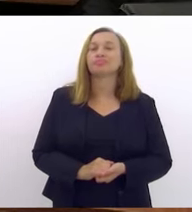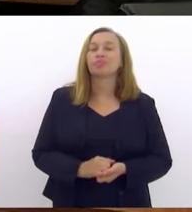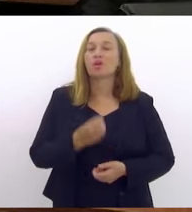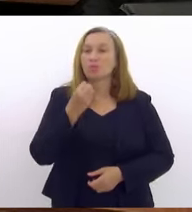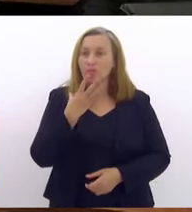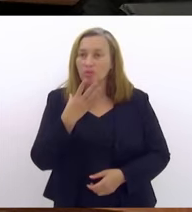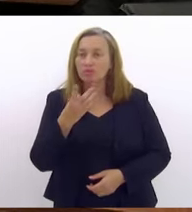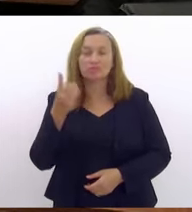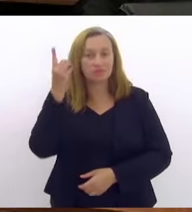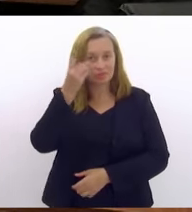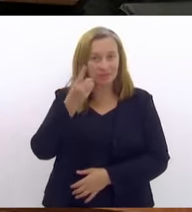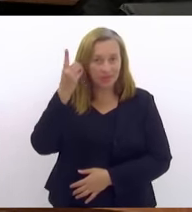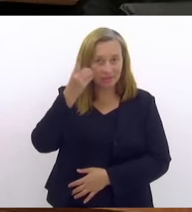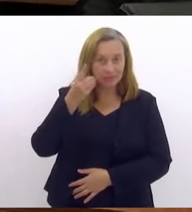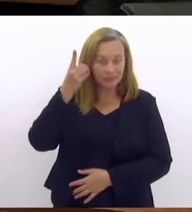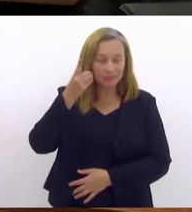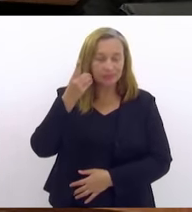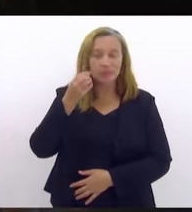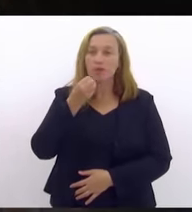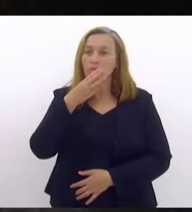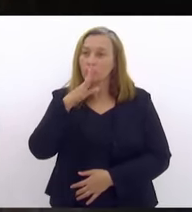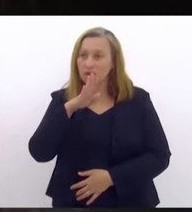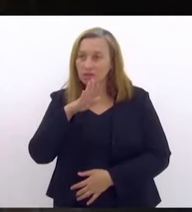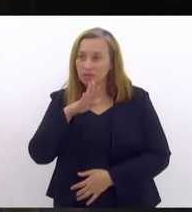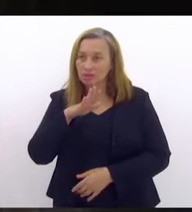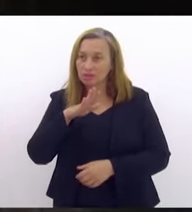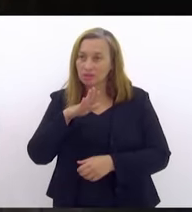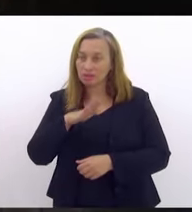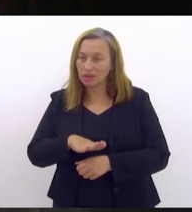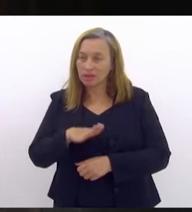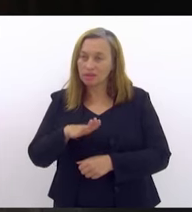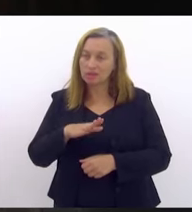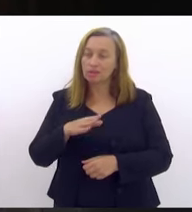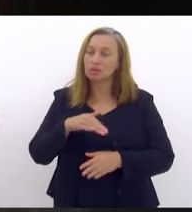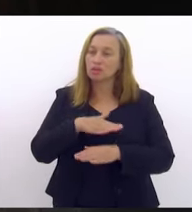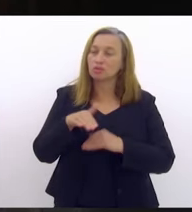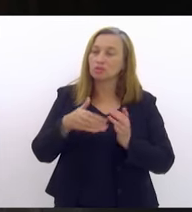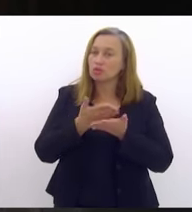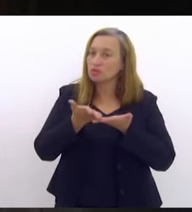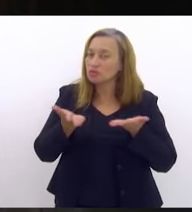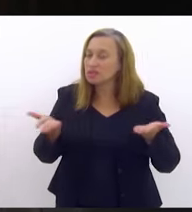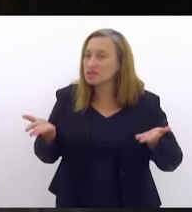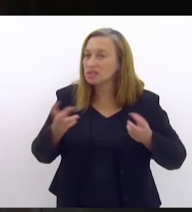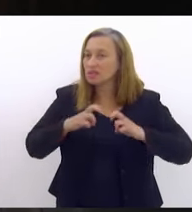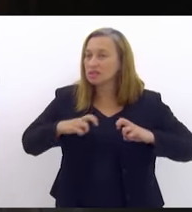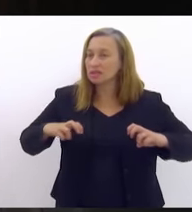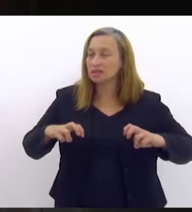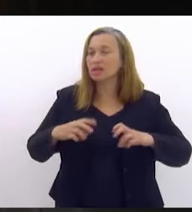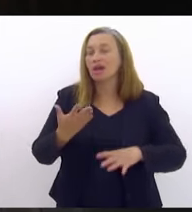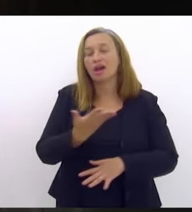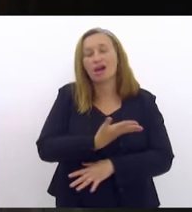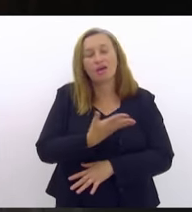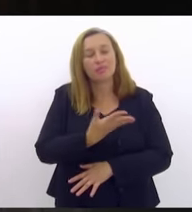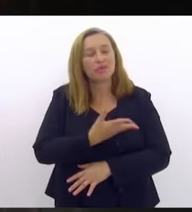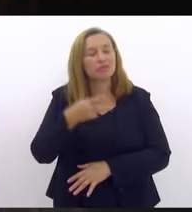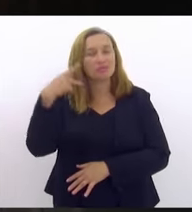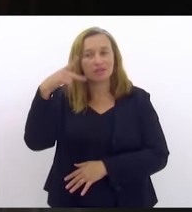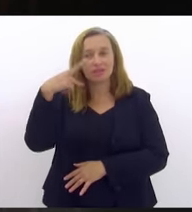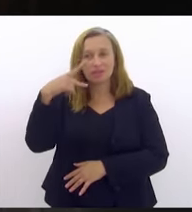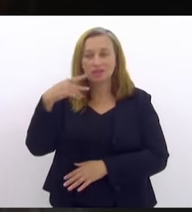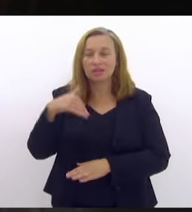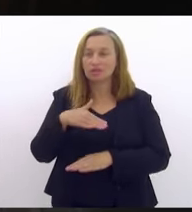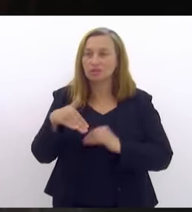Bom, deputado, boa tarde. Boa tarde toda a mesa. Boa tarde, amigos vereadores,